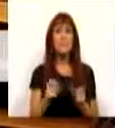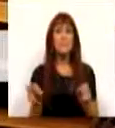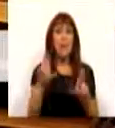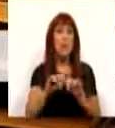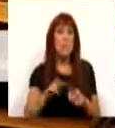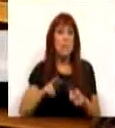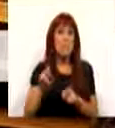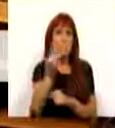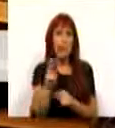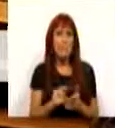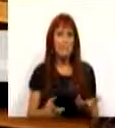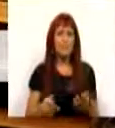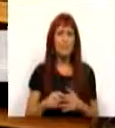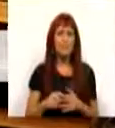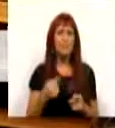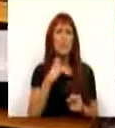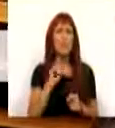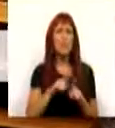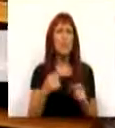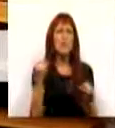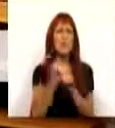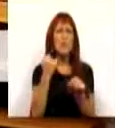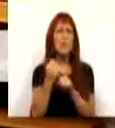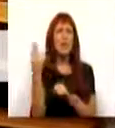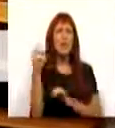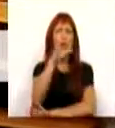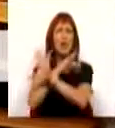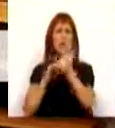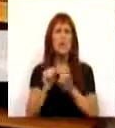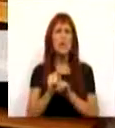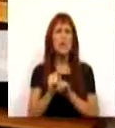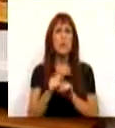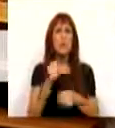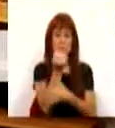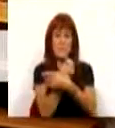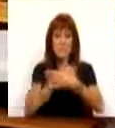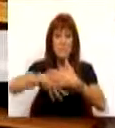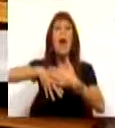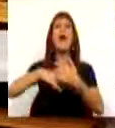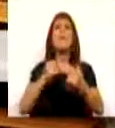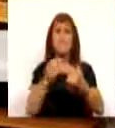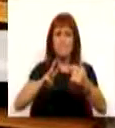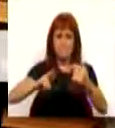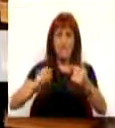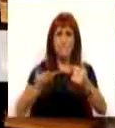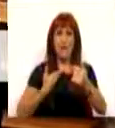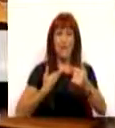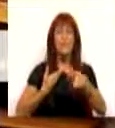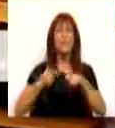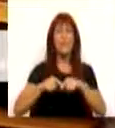EUNAVFOR-MED, a designação da operação da União Europeia no Mediterrâneo Sul e